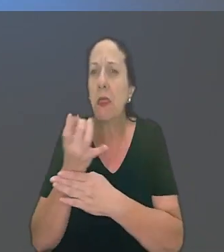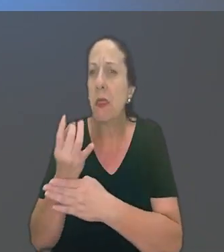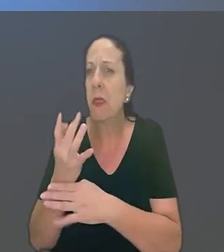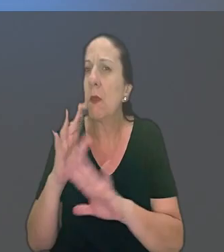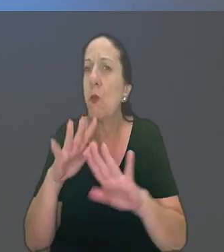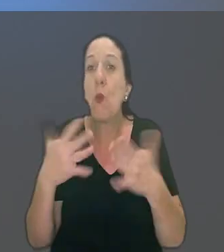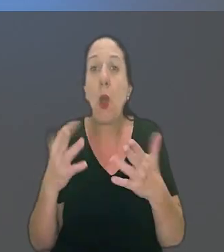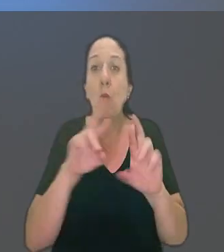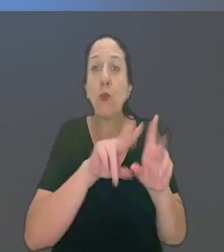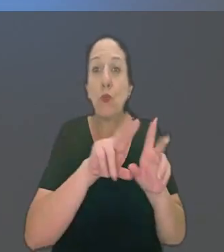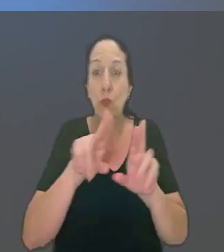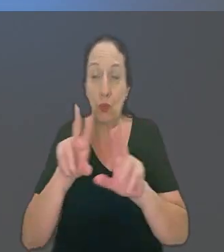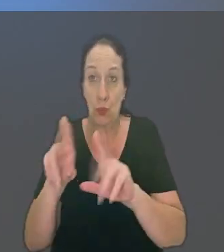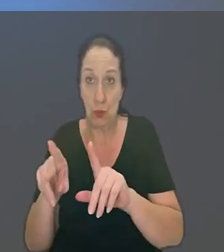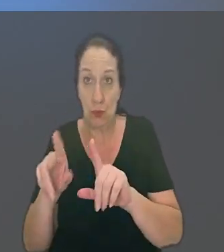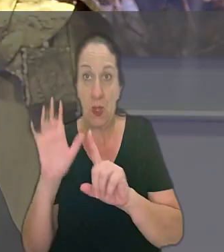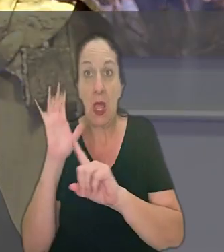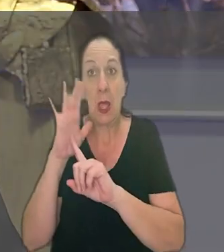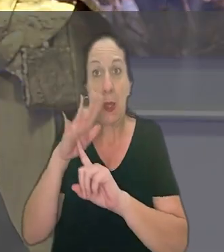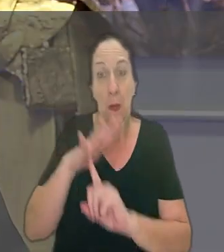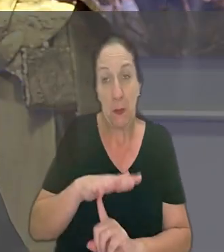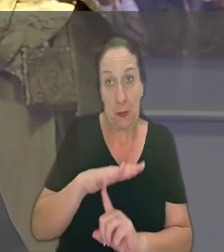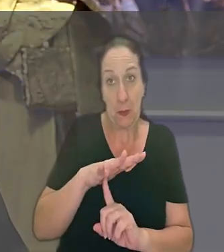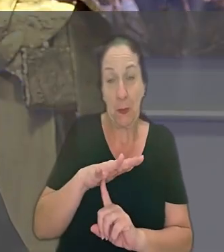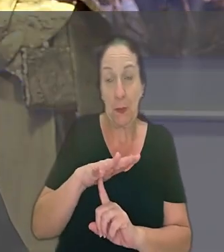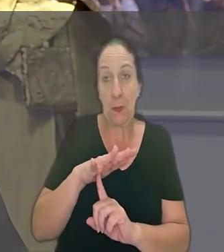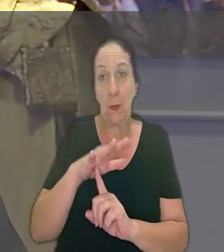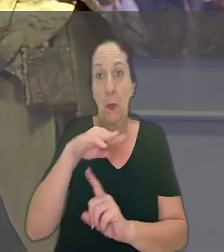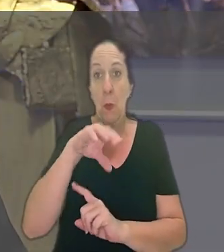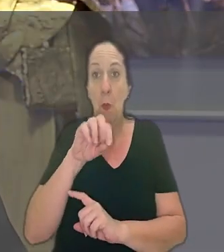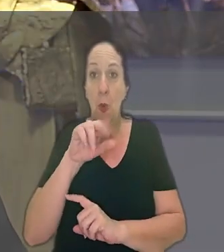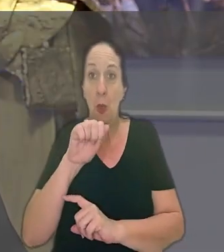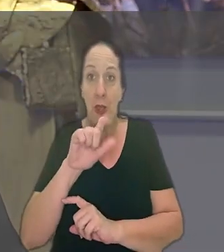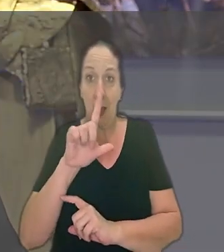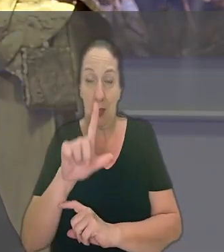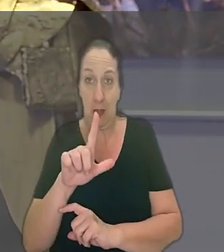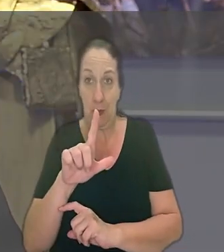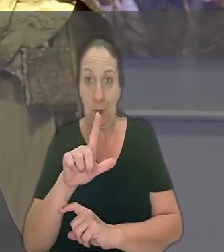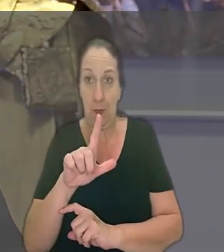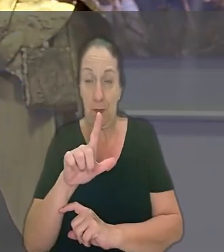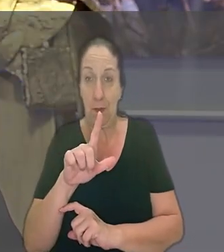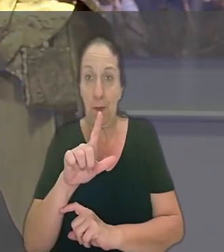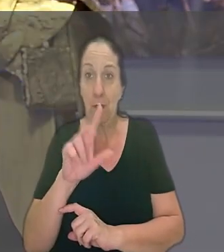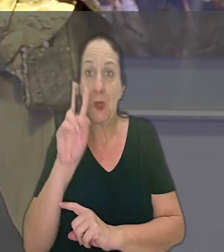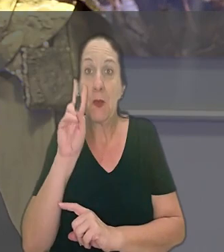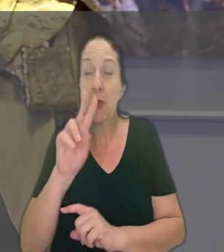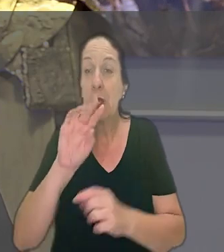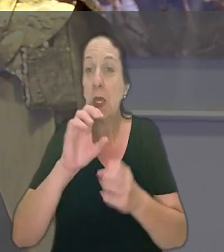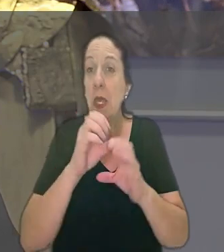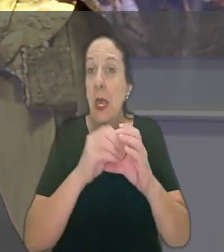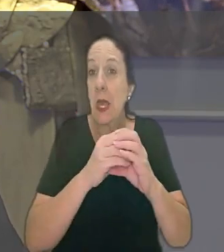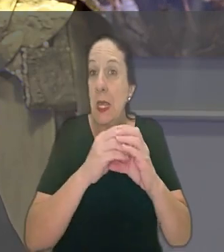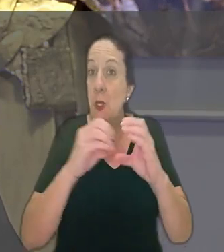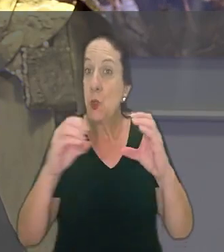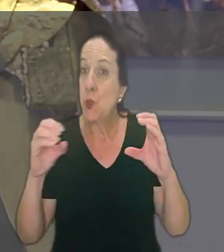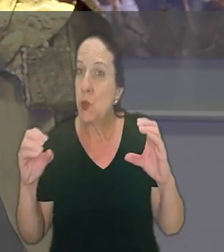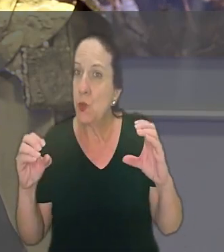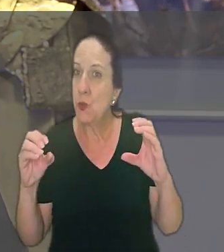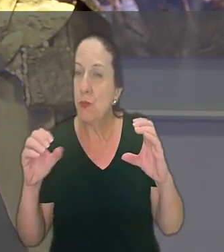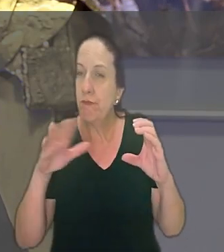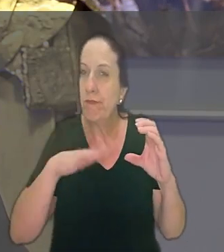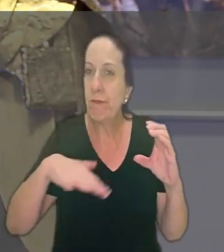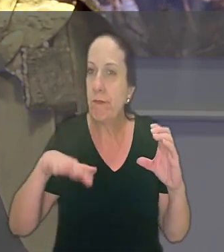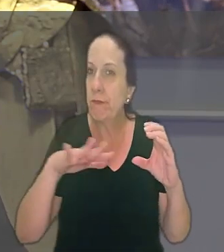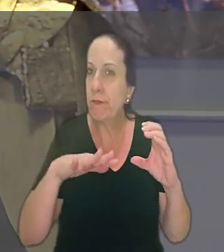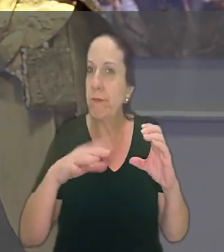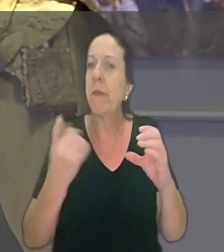um deles e quais as diferenças? O assédio moral, uma prática a ser defenestrada, é uma prática que visa a exclusão do bem trabalho.